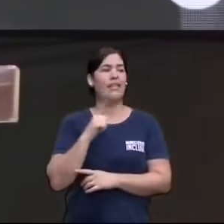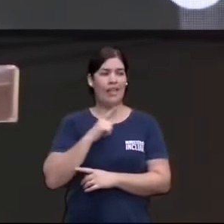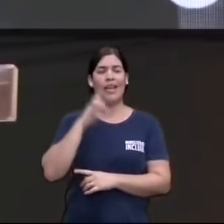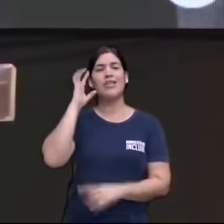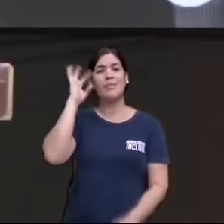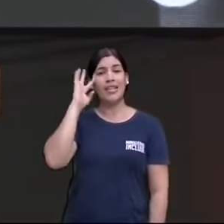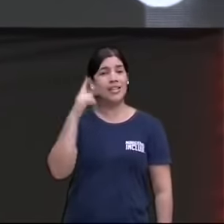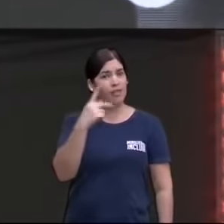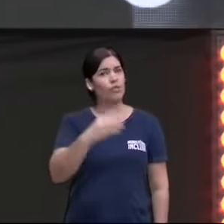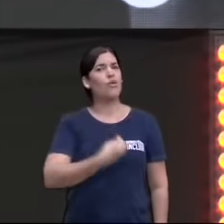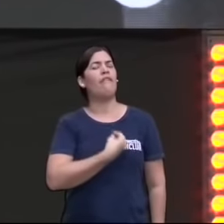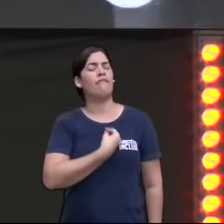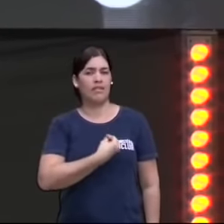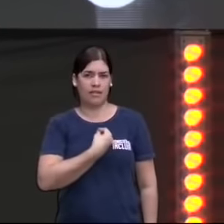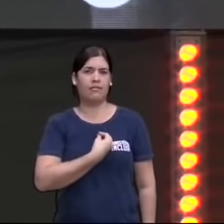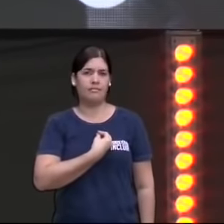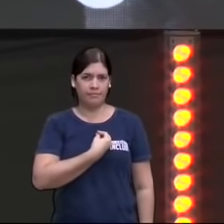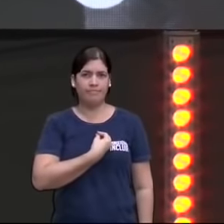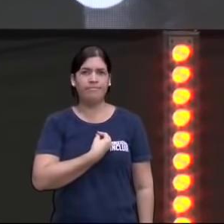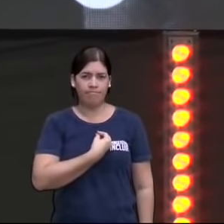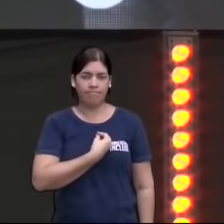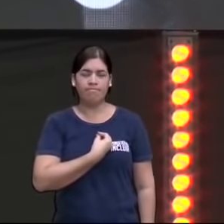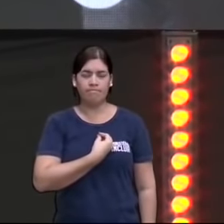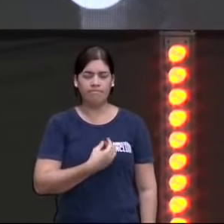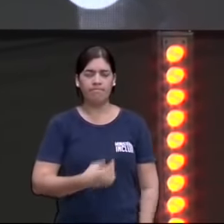expectativas sobre a sua vida.